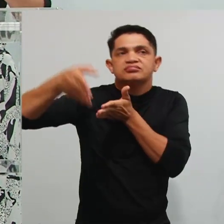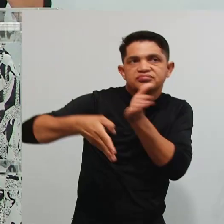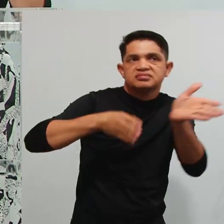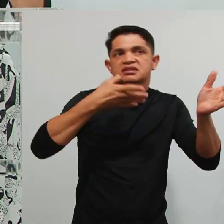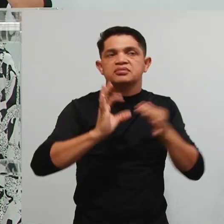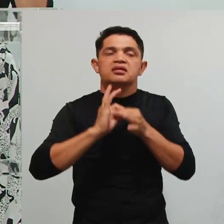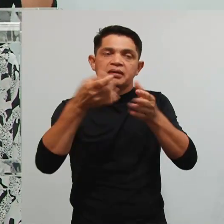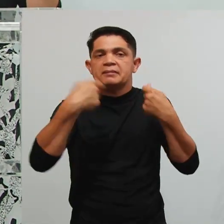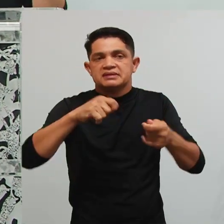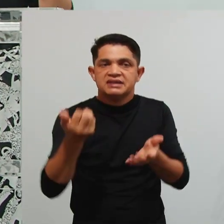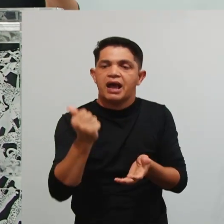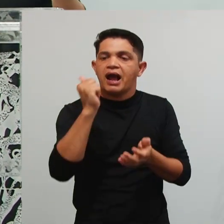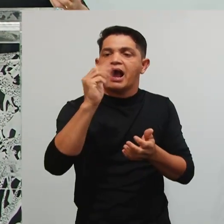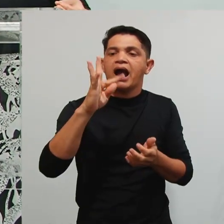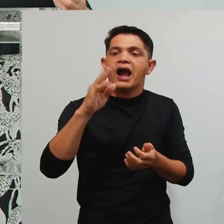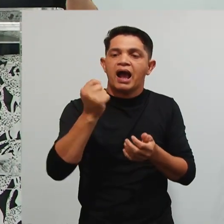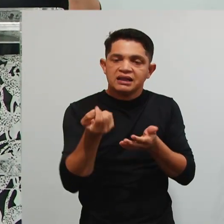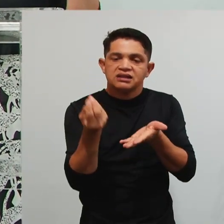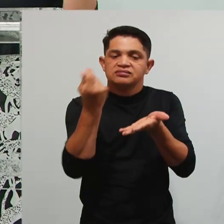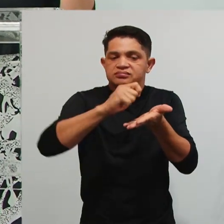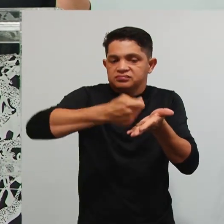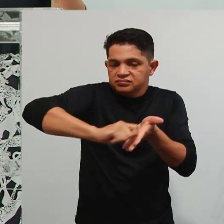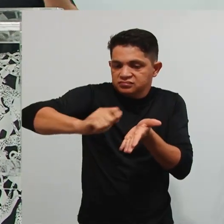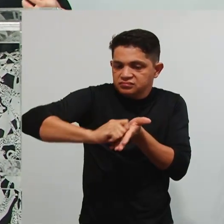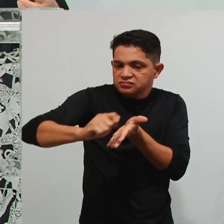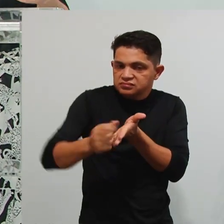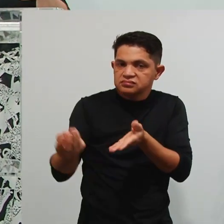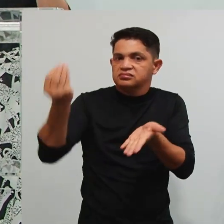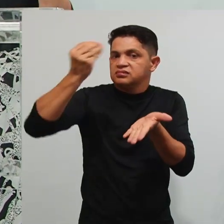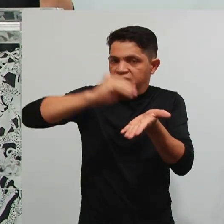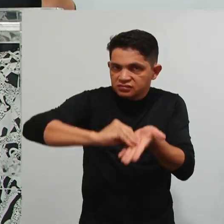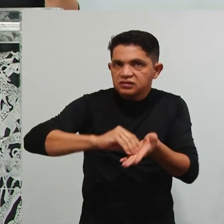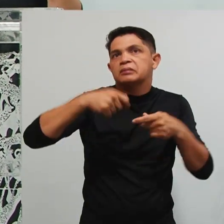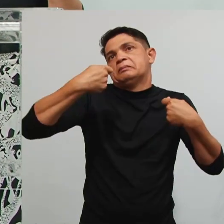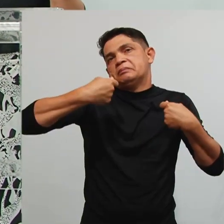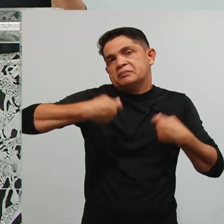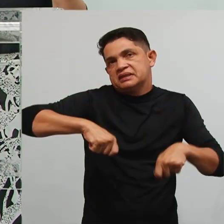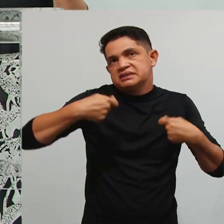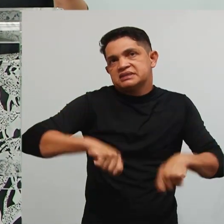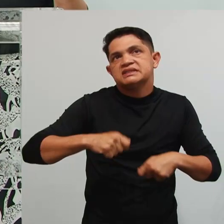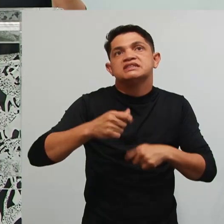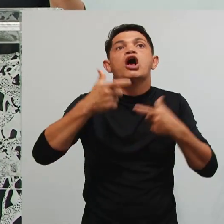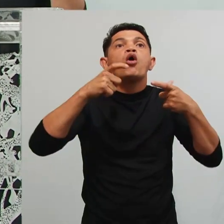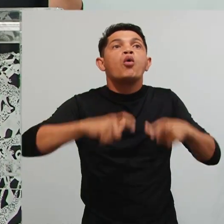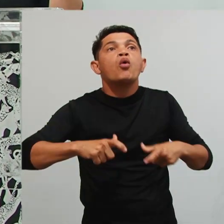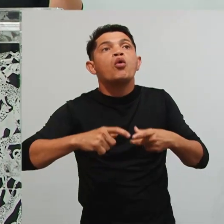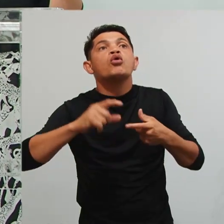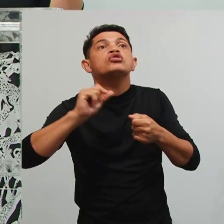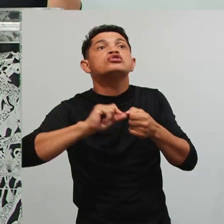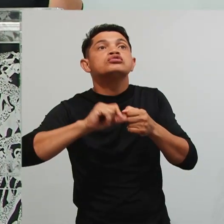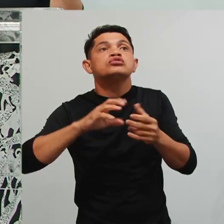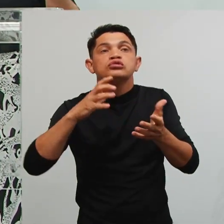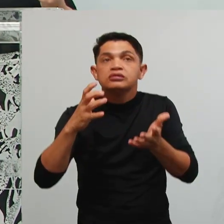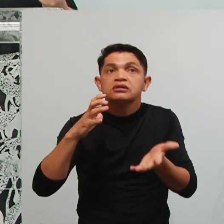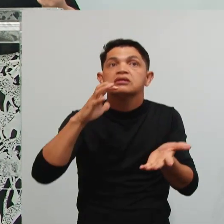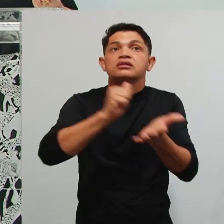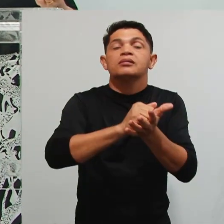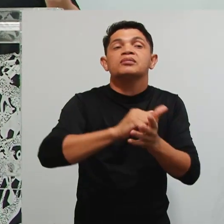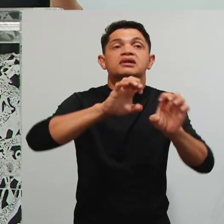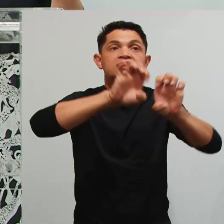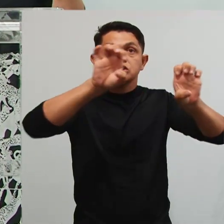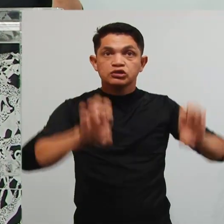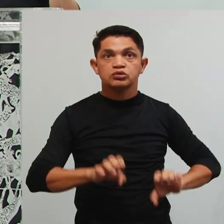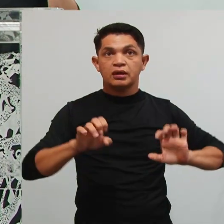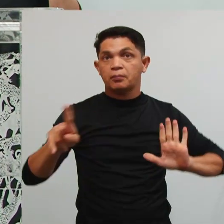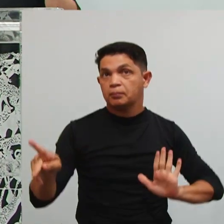ata. Então, e ela tem valor jurídico, ela não pode ter rasura, ela não pode, e ela tem uma estrutura própria,